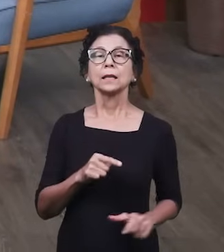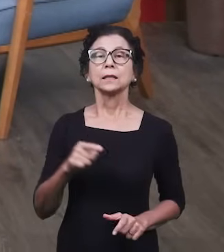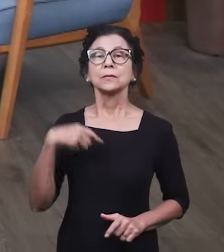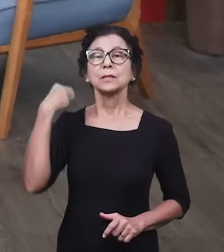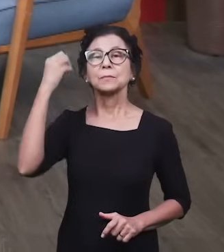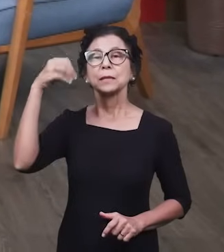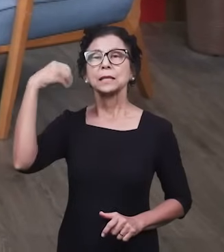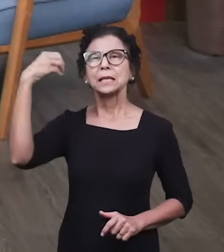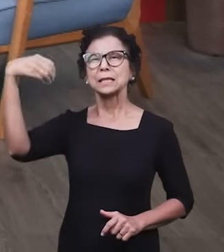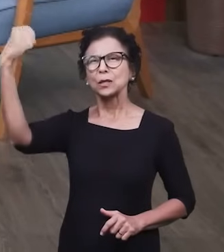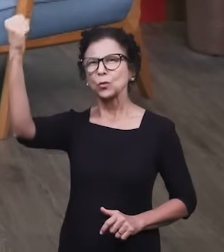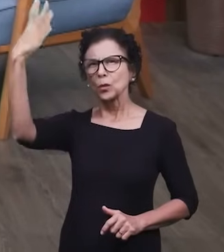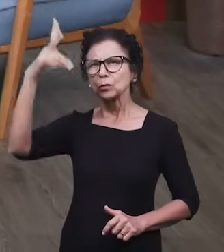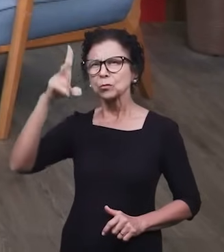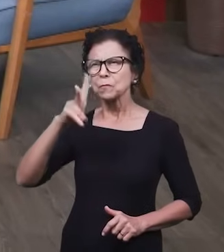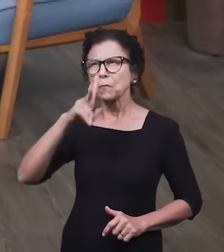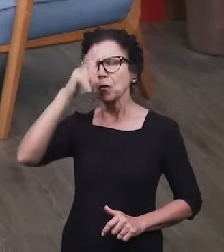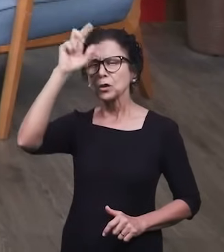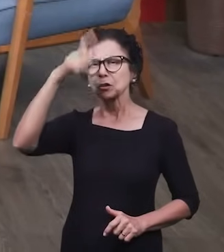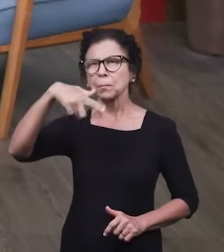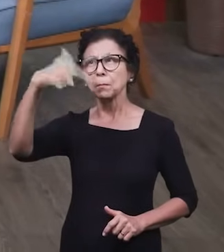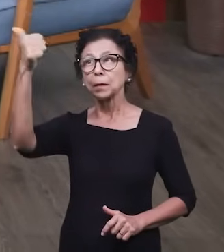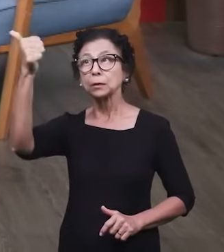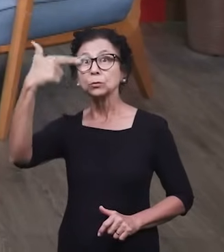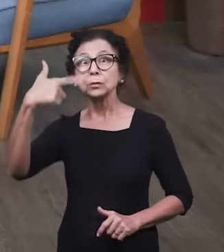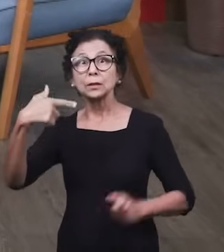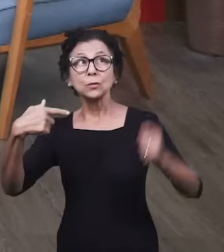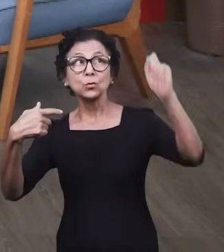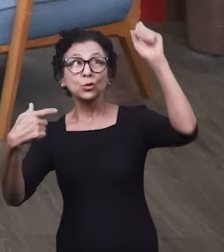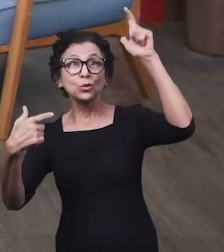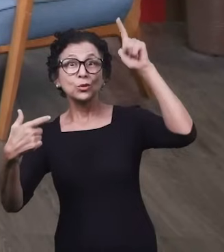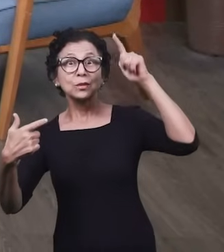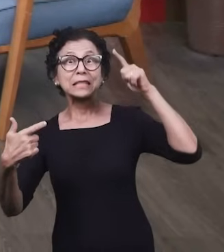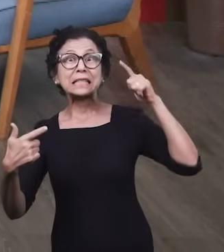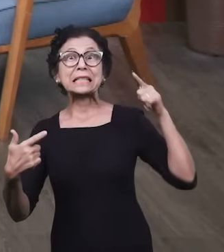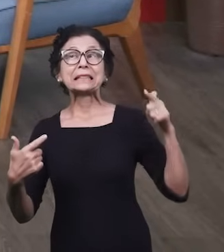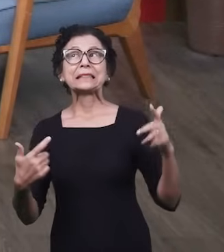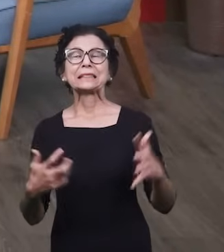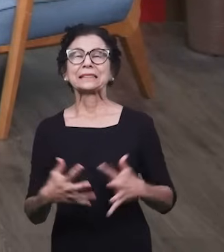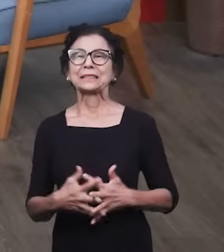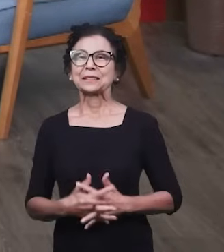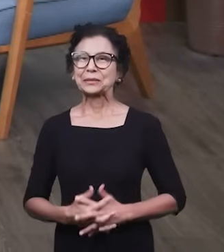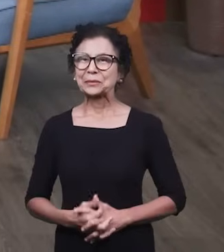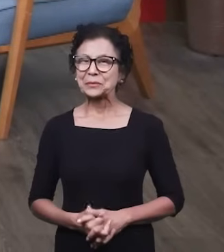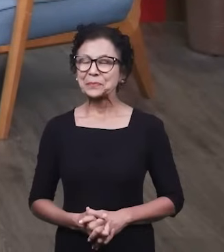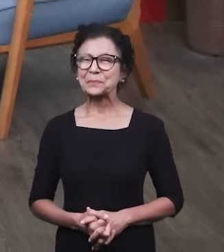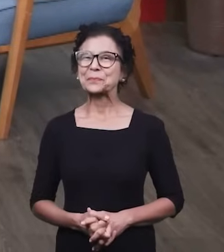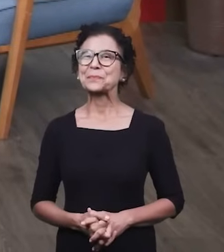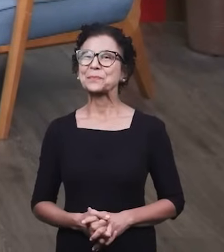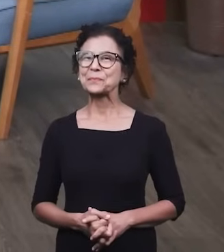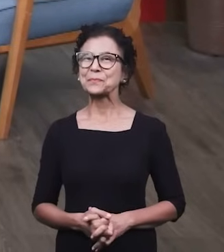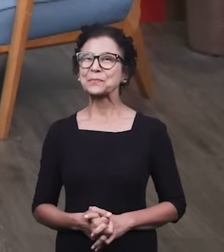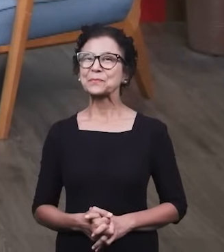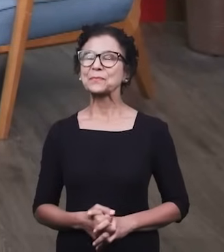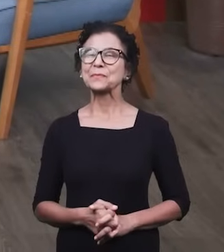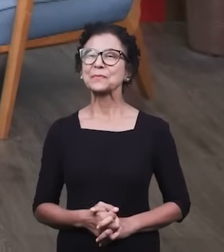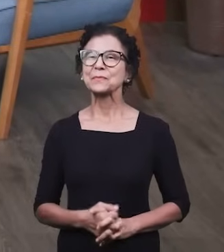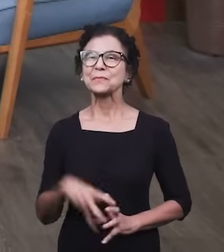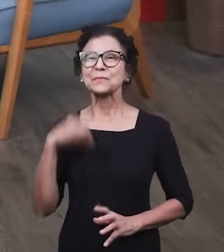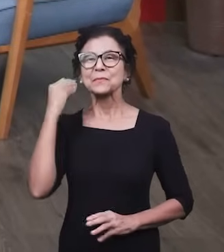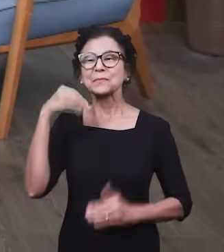sol. O rosto como o sol, quando na sua força resplandece. Né? Então, a partir dessa